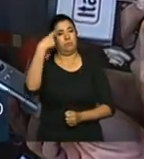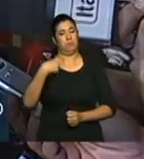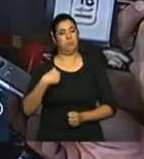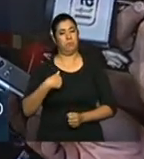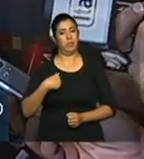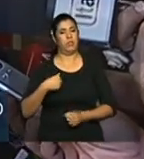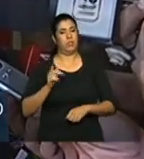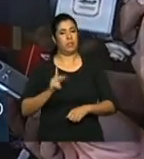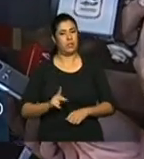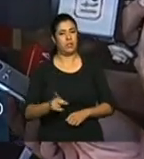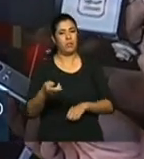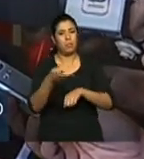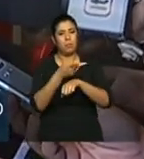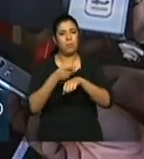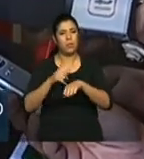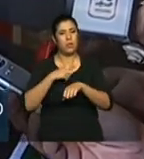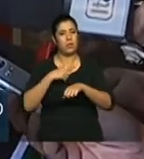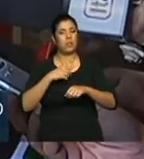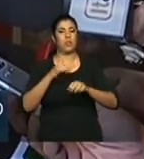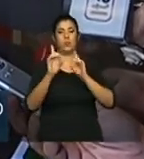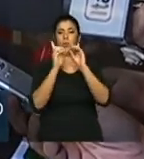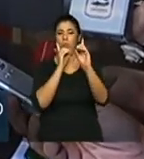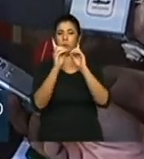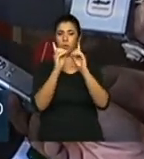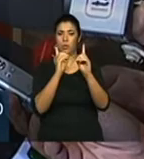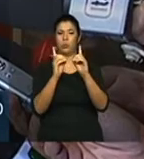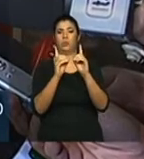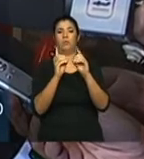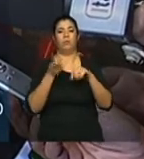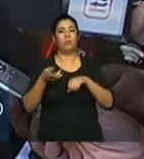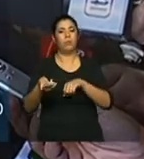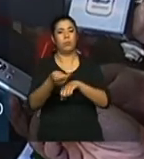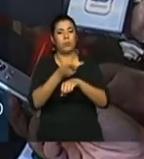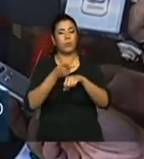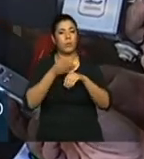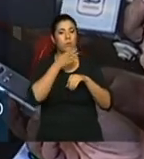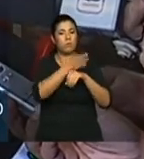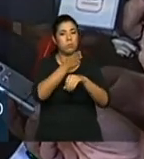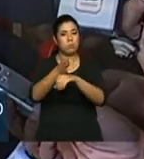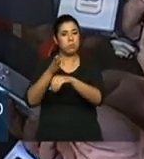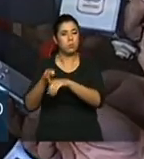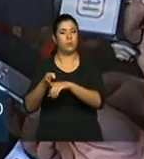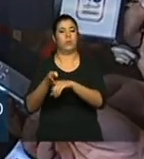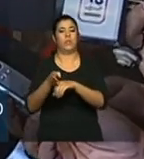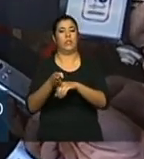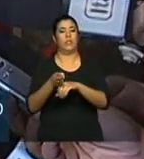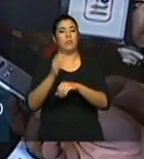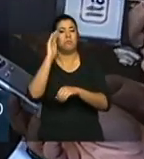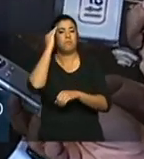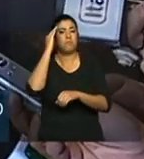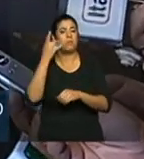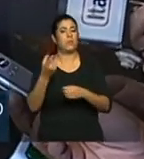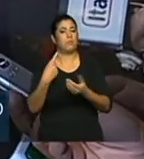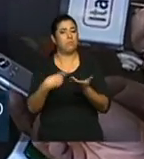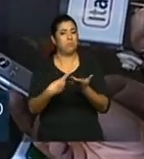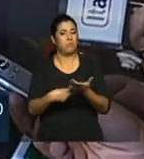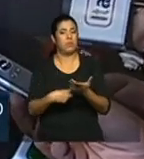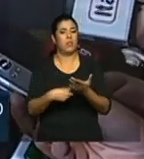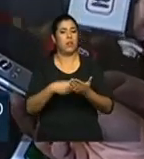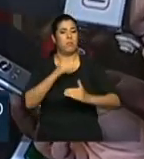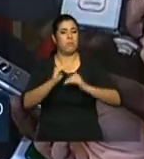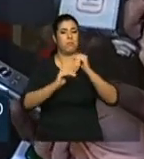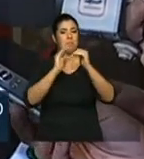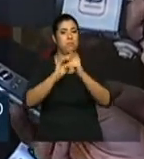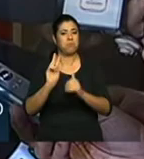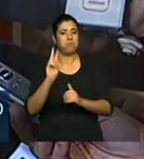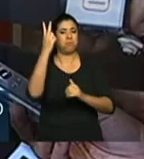busquei o diálogo, sempre busquei os espaços de entendimento para, a partir daí, nós construirmos o valor maior,